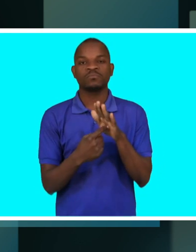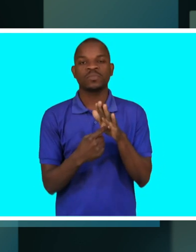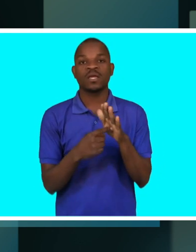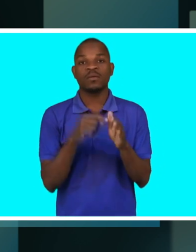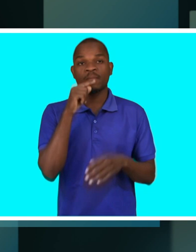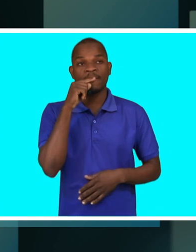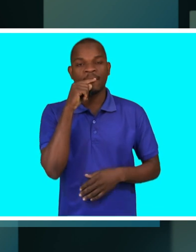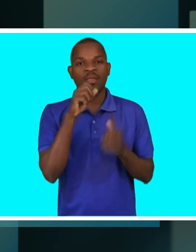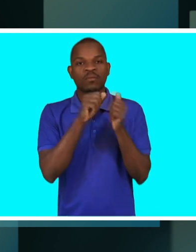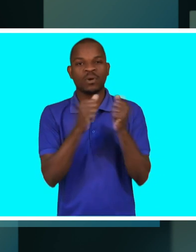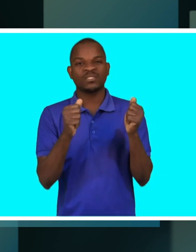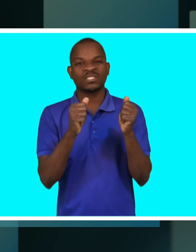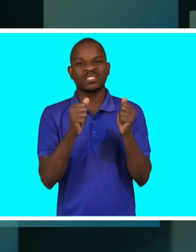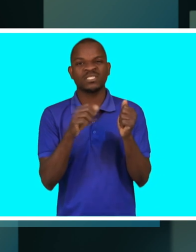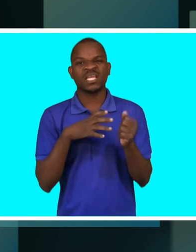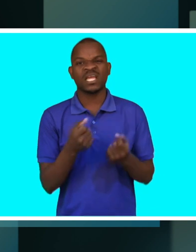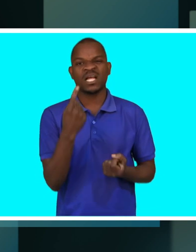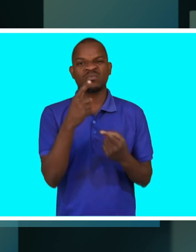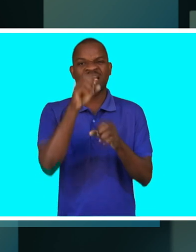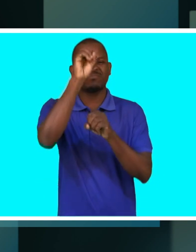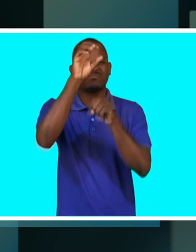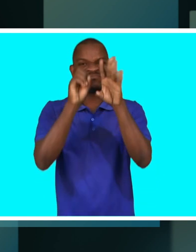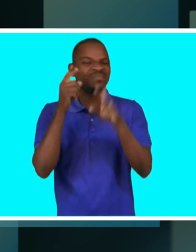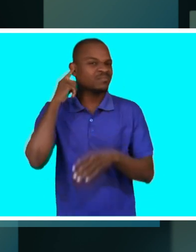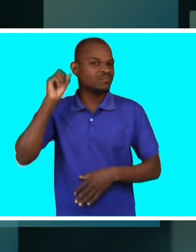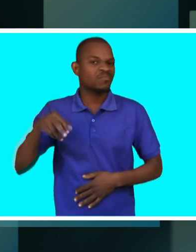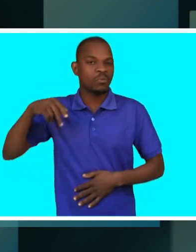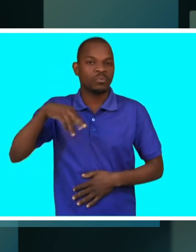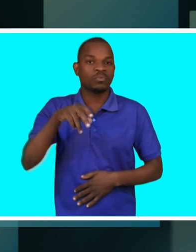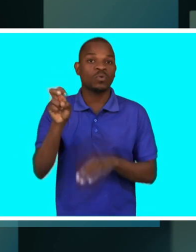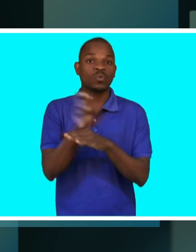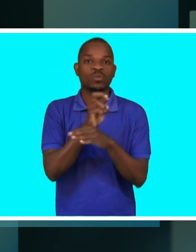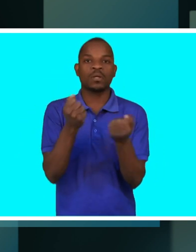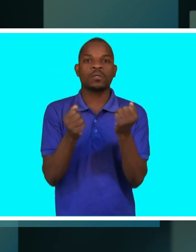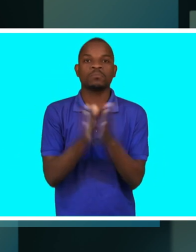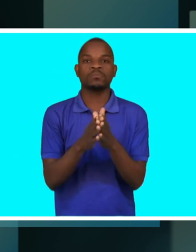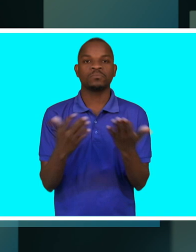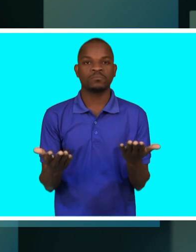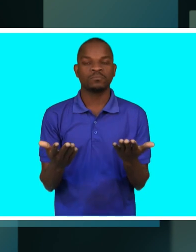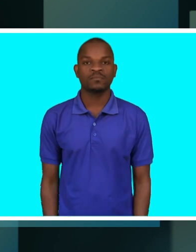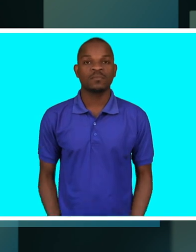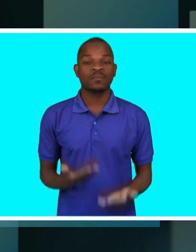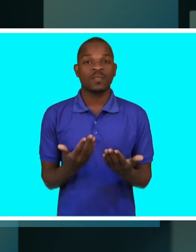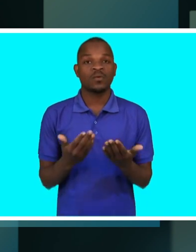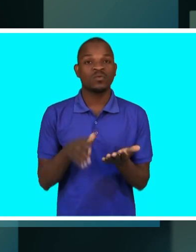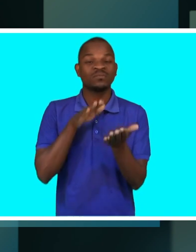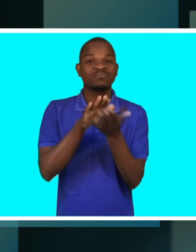espera do sinal fechar. Mas aqueles que não querem saber só entram na estrada sem controlar os carros nem o semáforo.